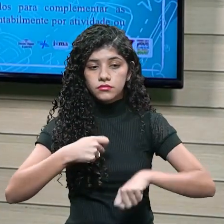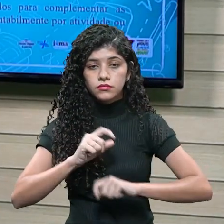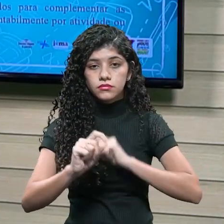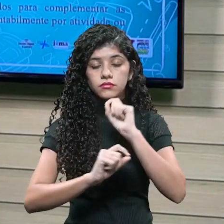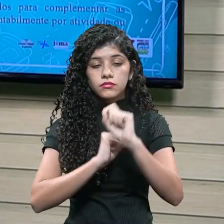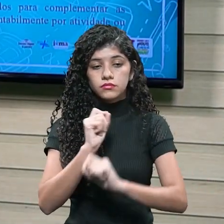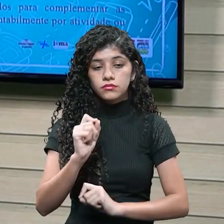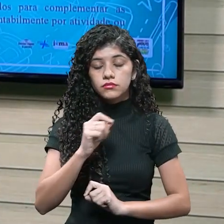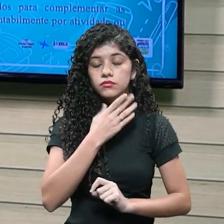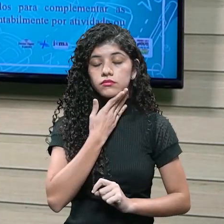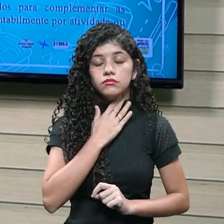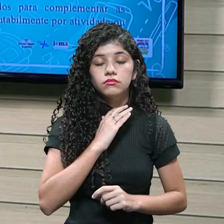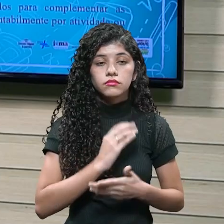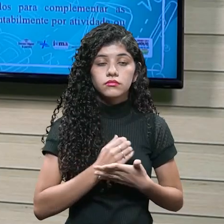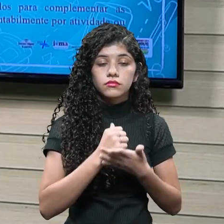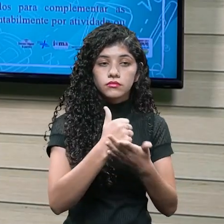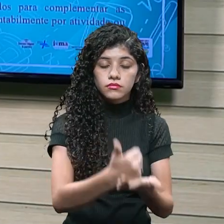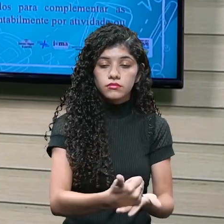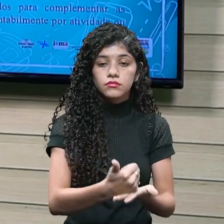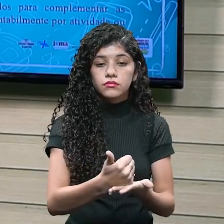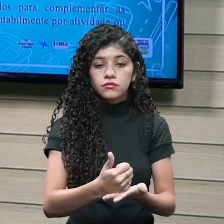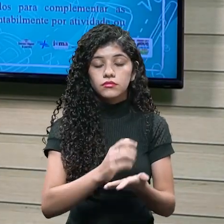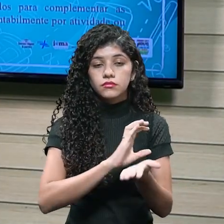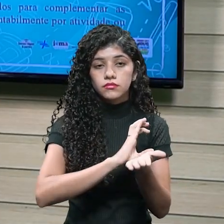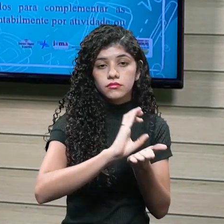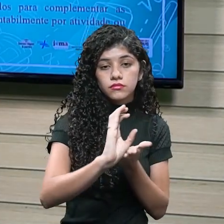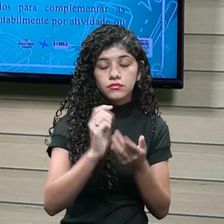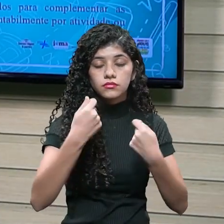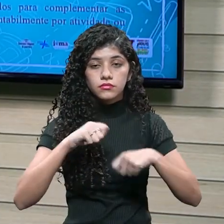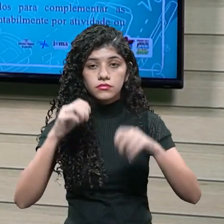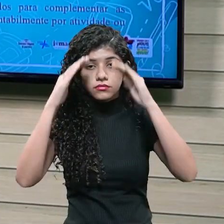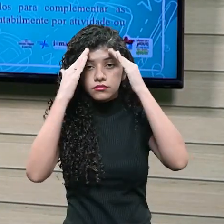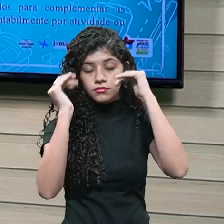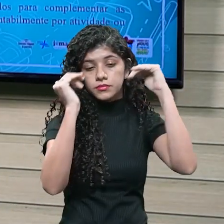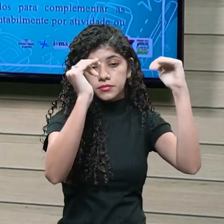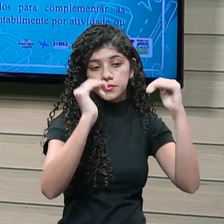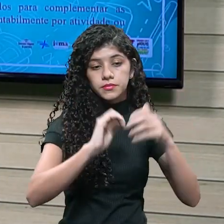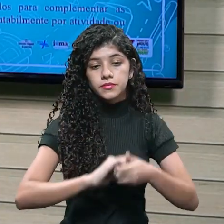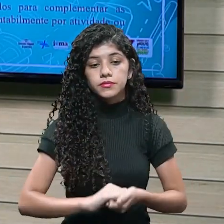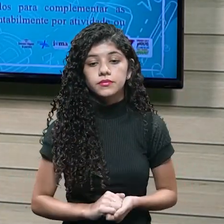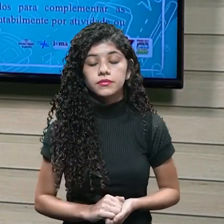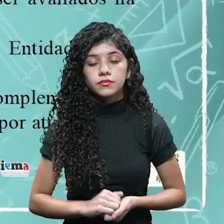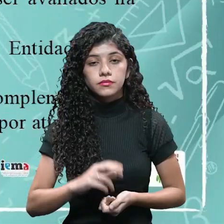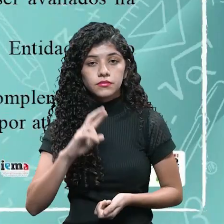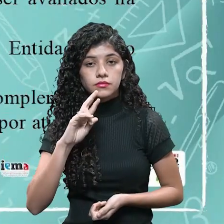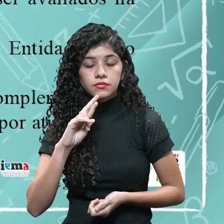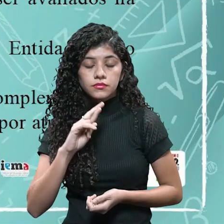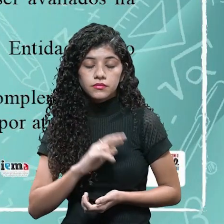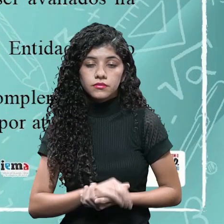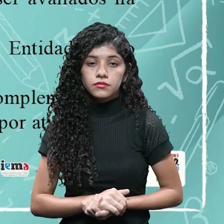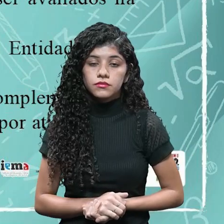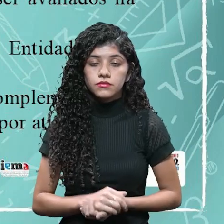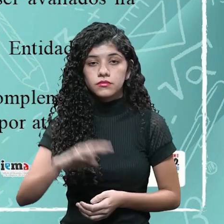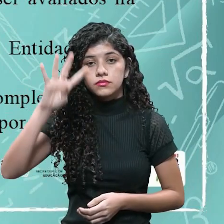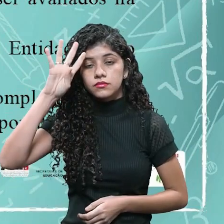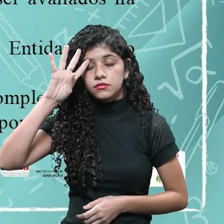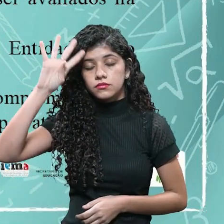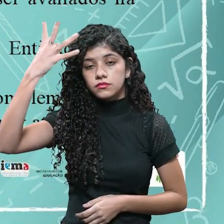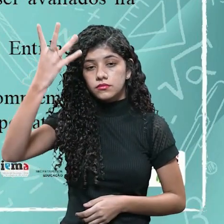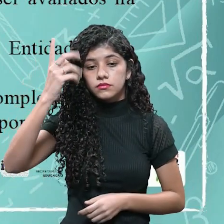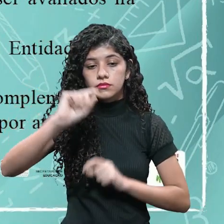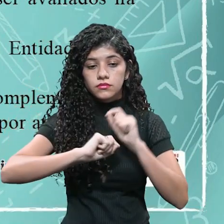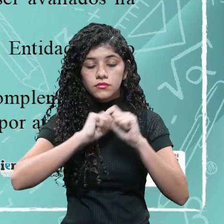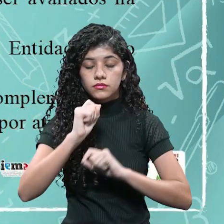cooperativo, elas precisam, a cooperativa que for investir nelas precisa seguir essa norma técnica, beleza? O resultado decorrente de